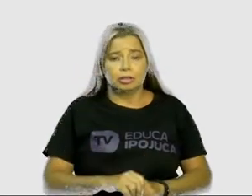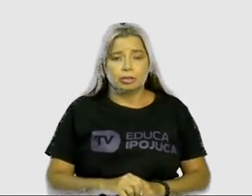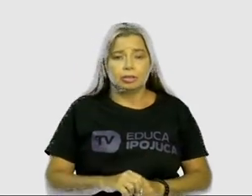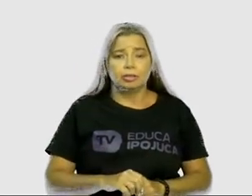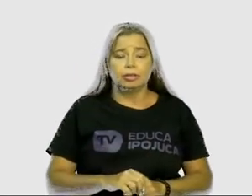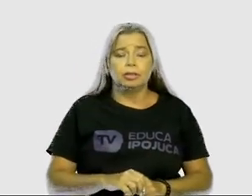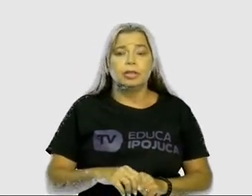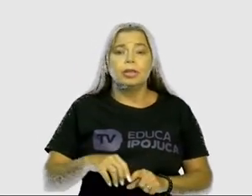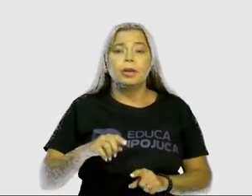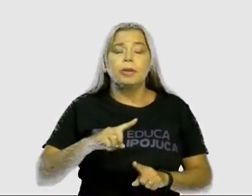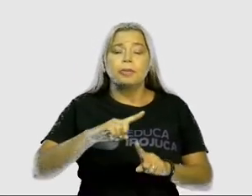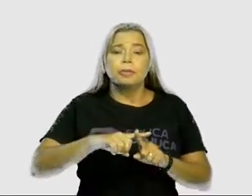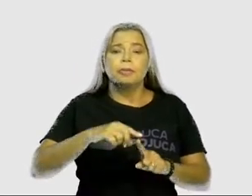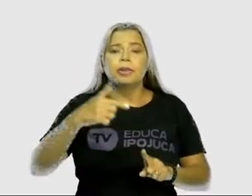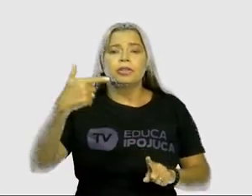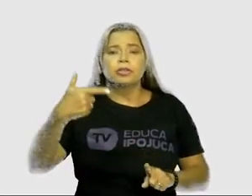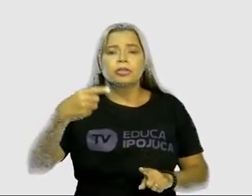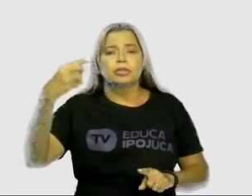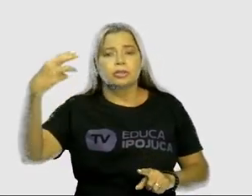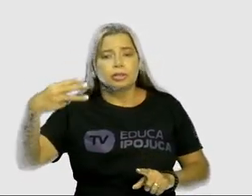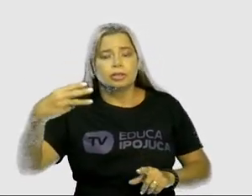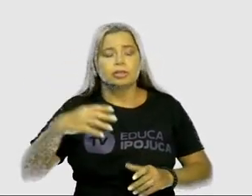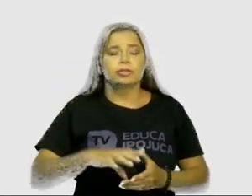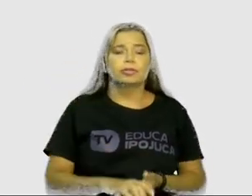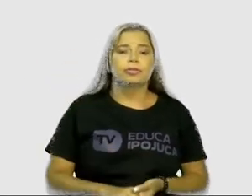10, mais 23.